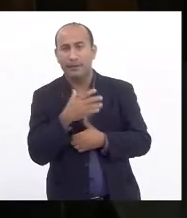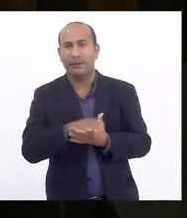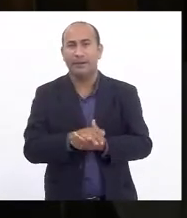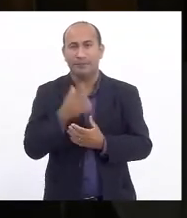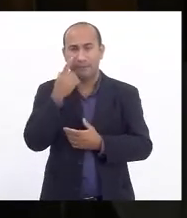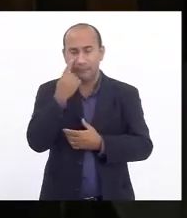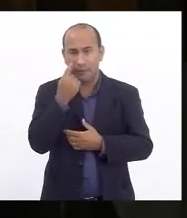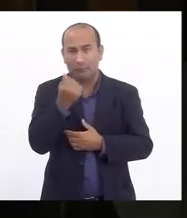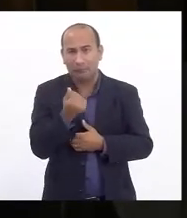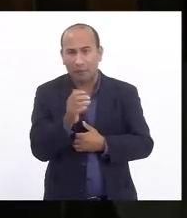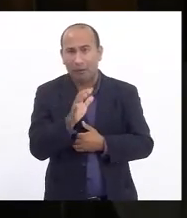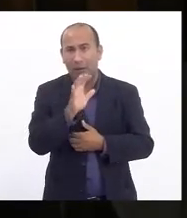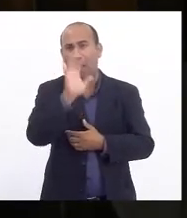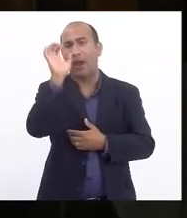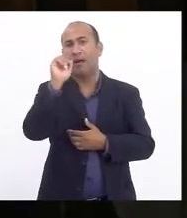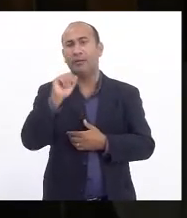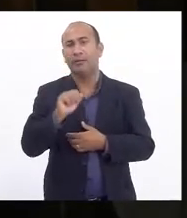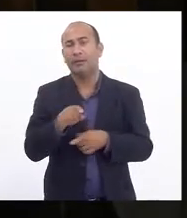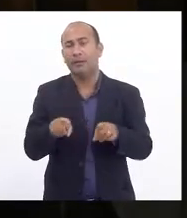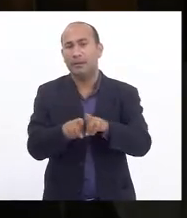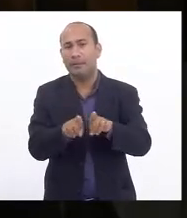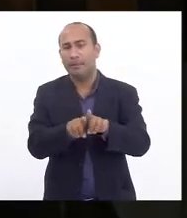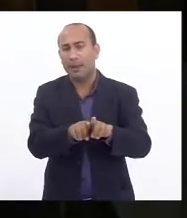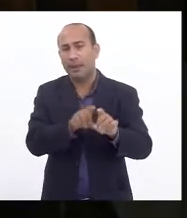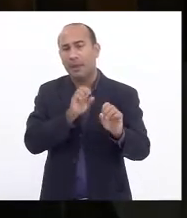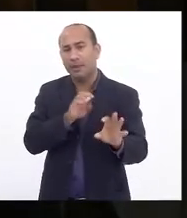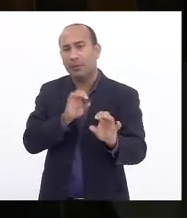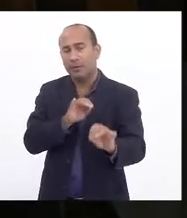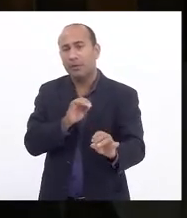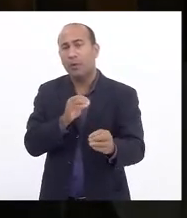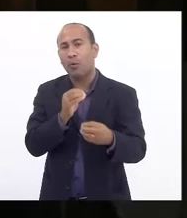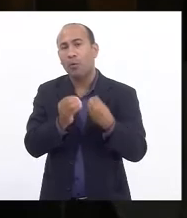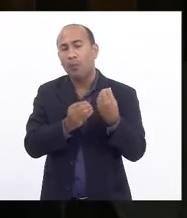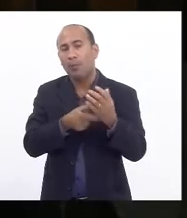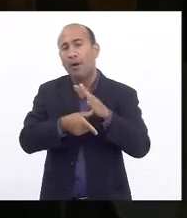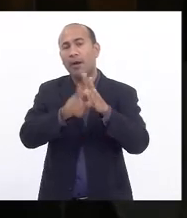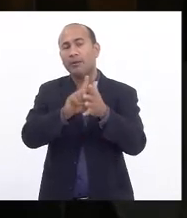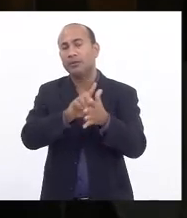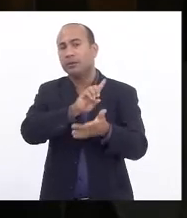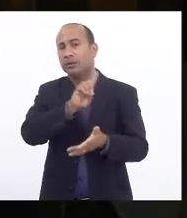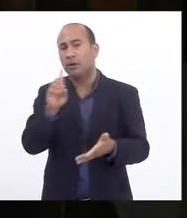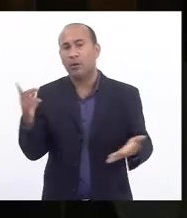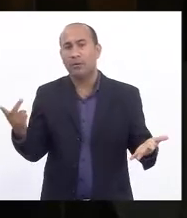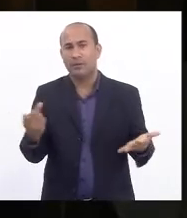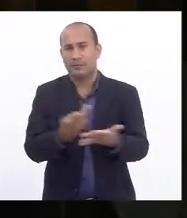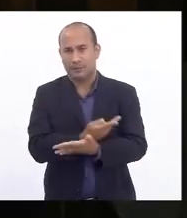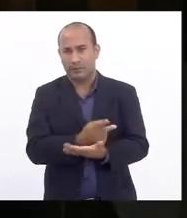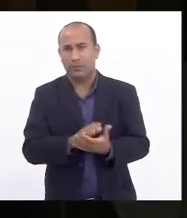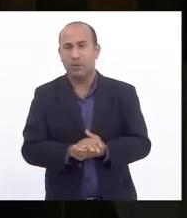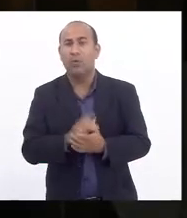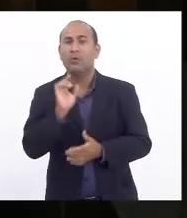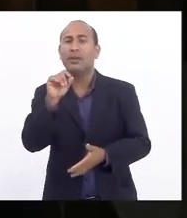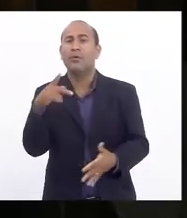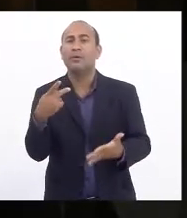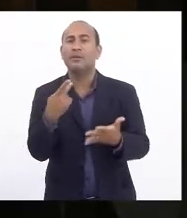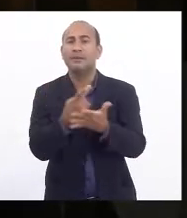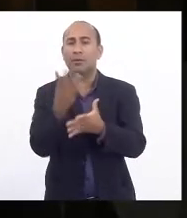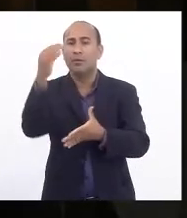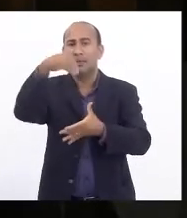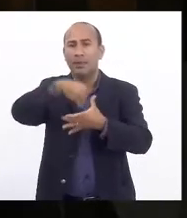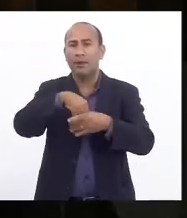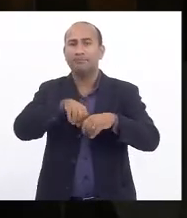também afetou a educação como isso nunca tinha acontecido e o que aconteceu na